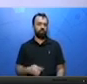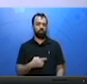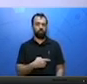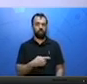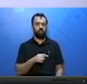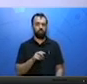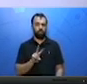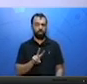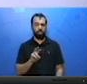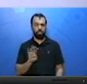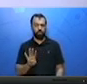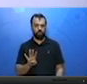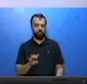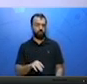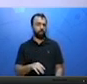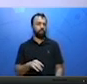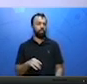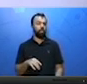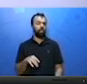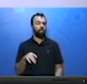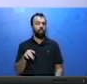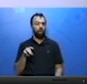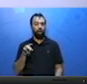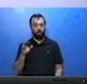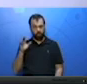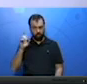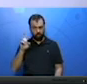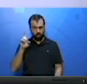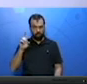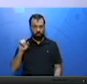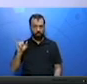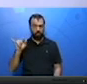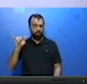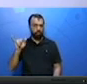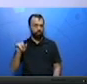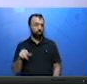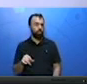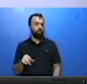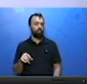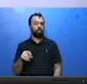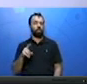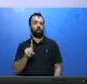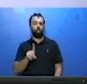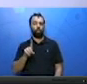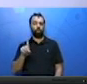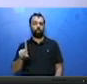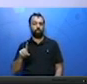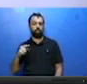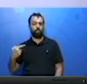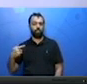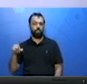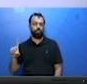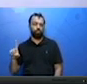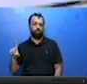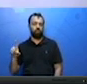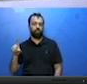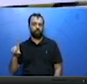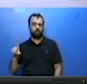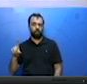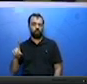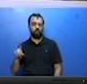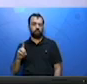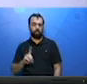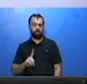Negativo, porque eu gastei mais do que eu tenho. Agora aqui é uma conta simples, né? 11 menos 1 dá 10.